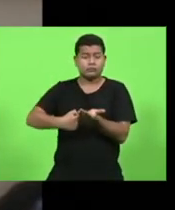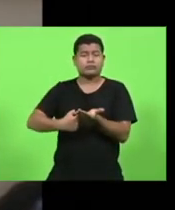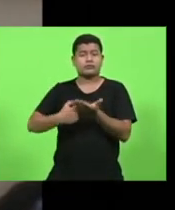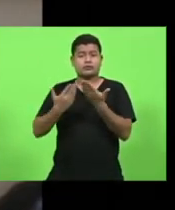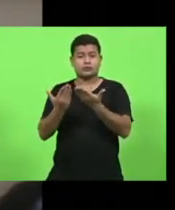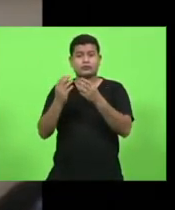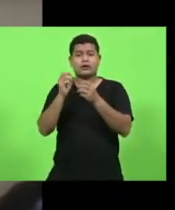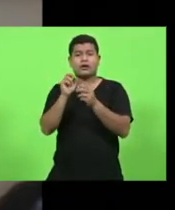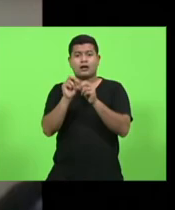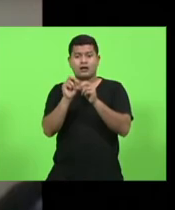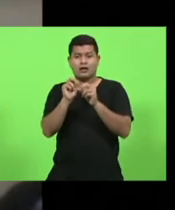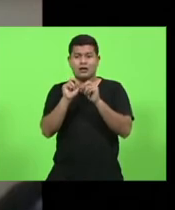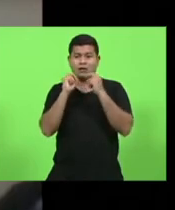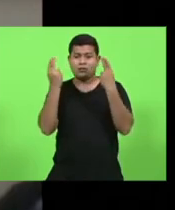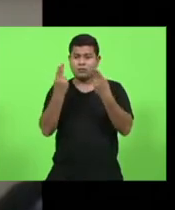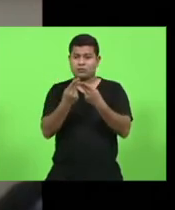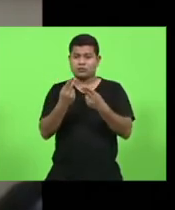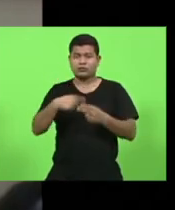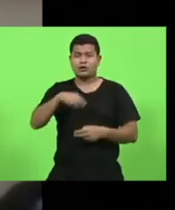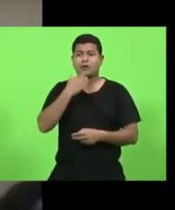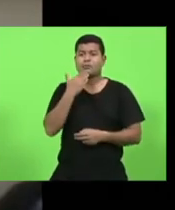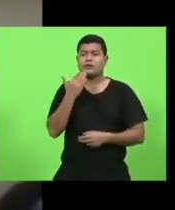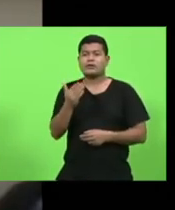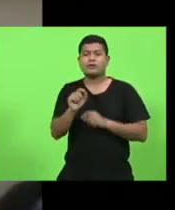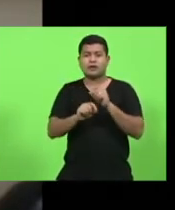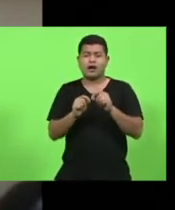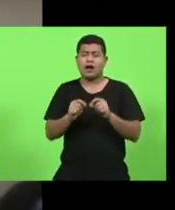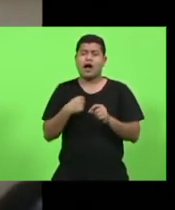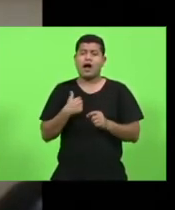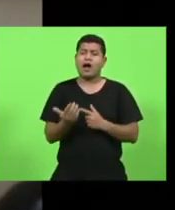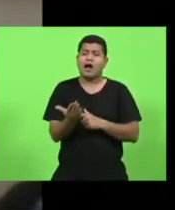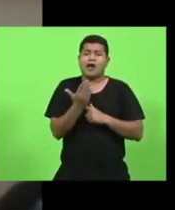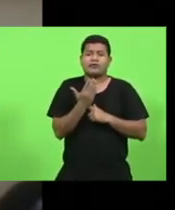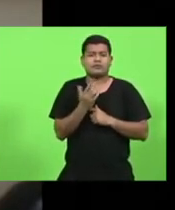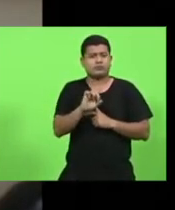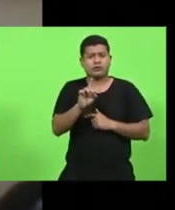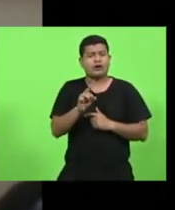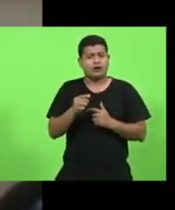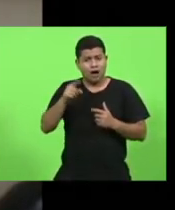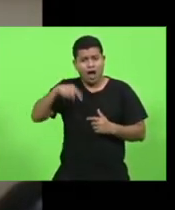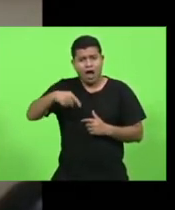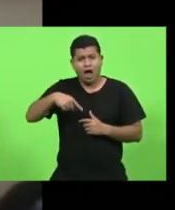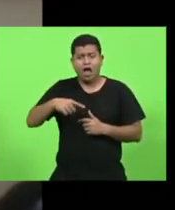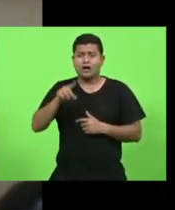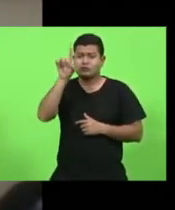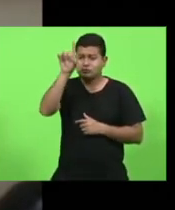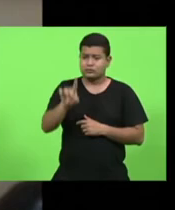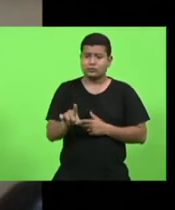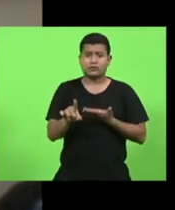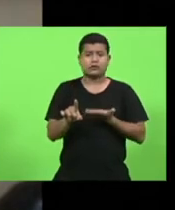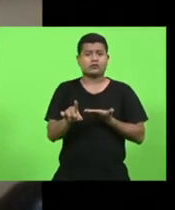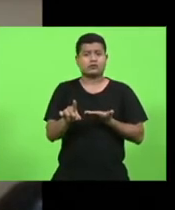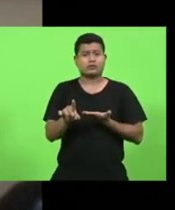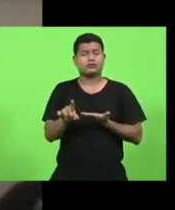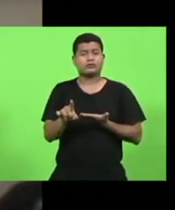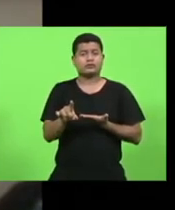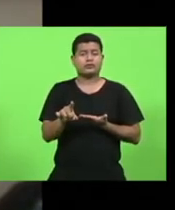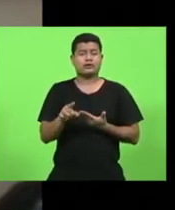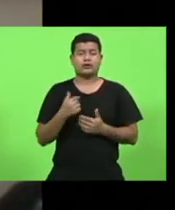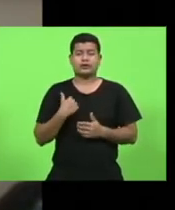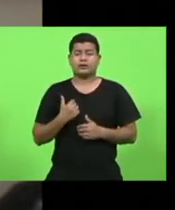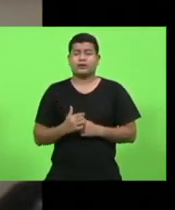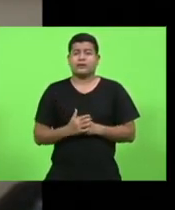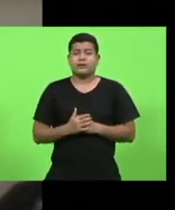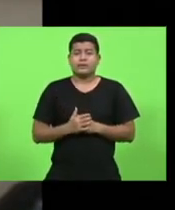estamos pedindo um favor, nós estamos requerendo o cumprimento de um direito, né, previsto em uma lei federal.